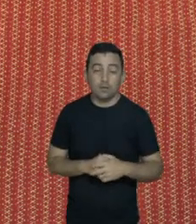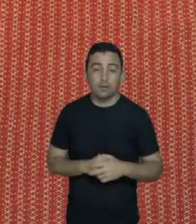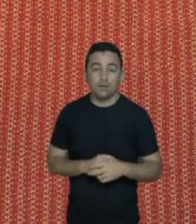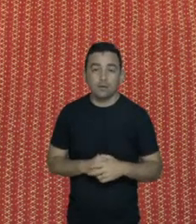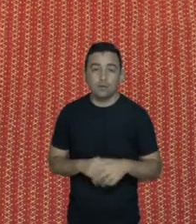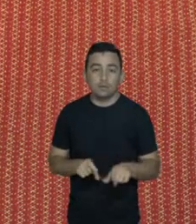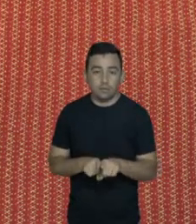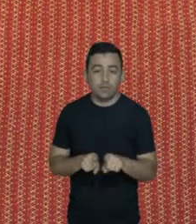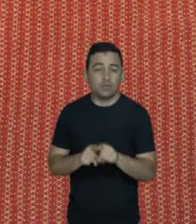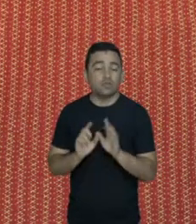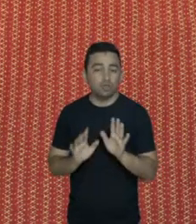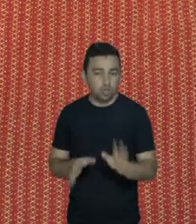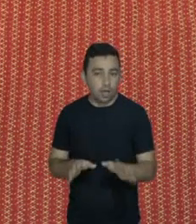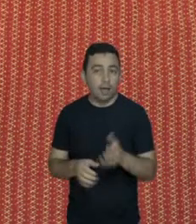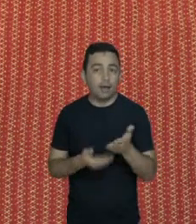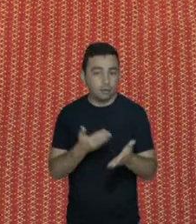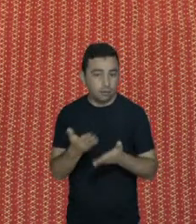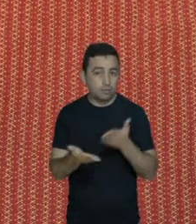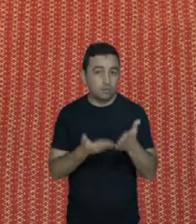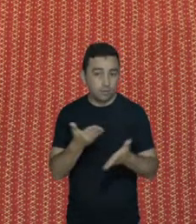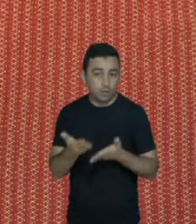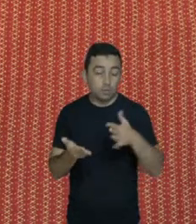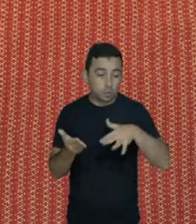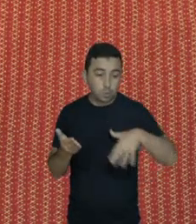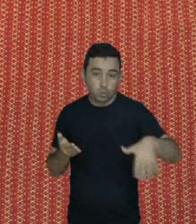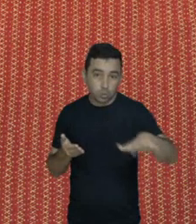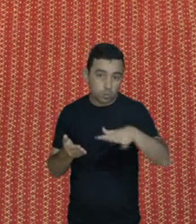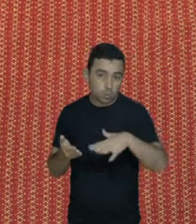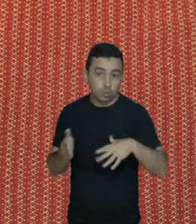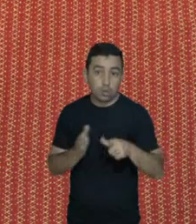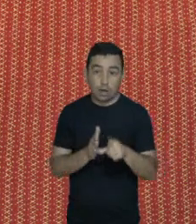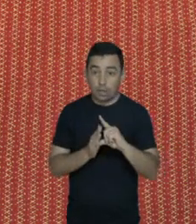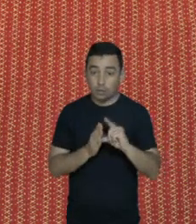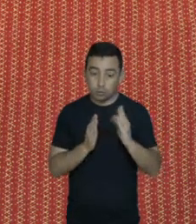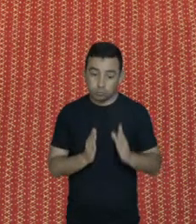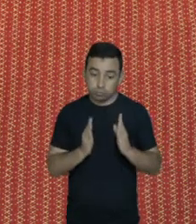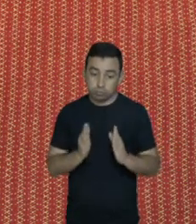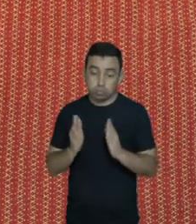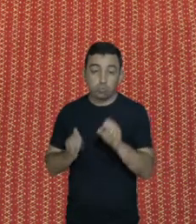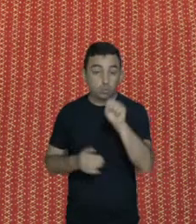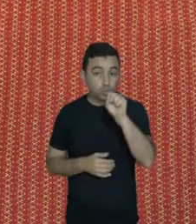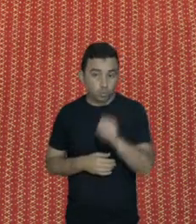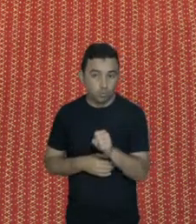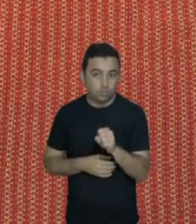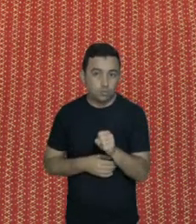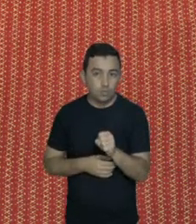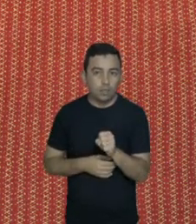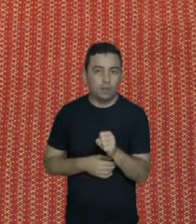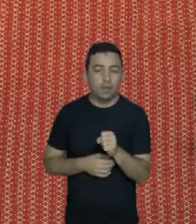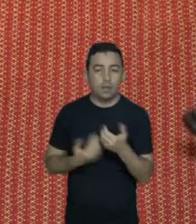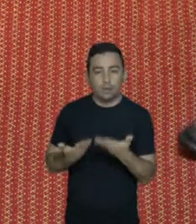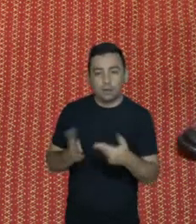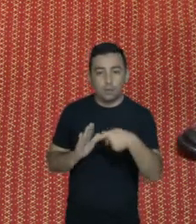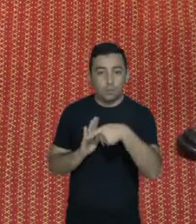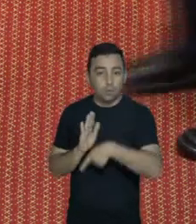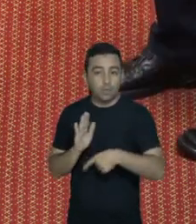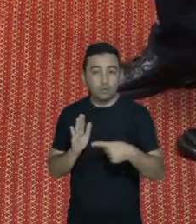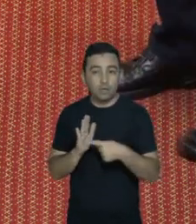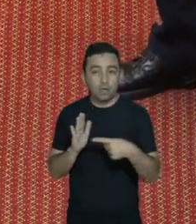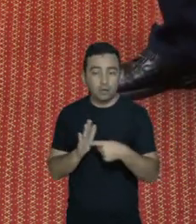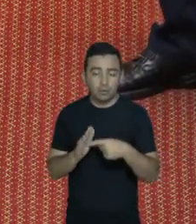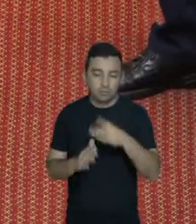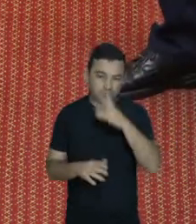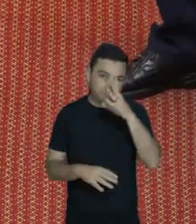uma rede de atendimento para esses casos, previamente organizados pelo SUS, de forma que o projeto intromete